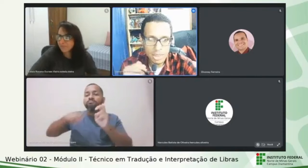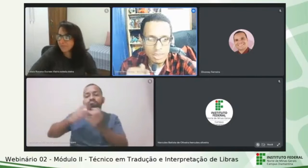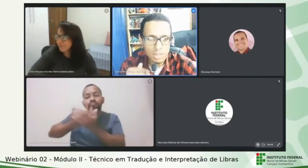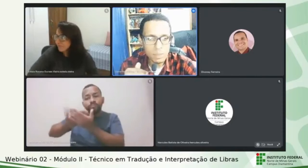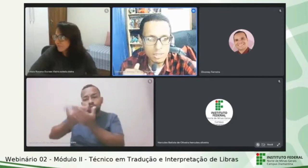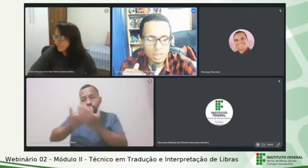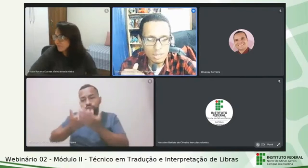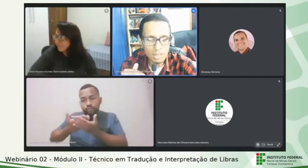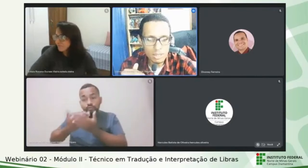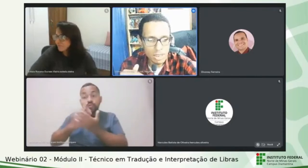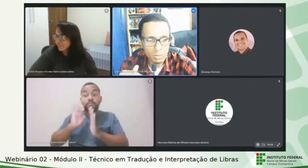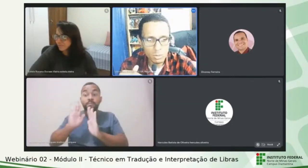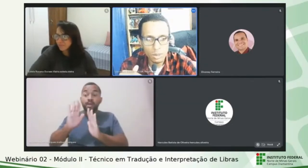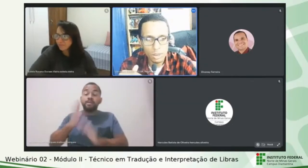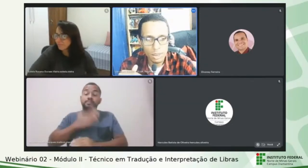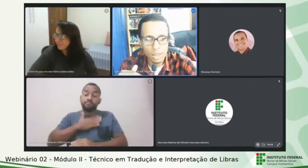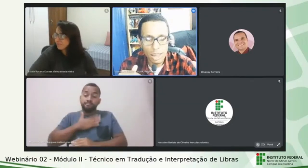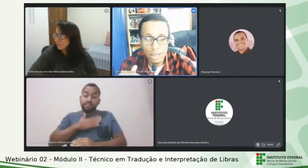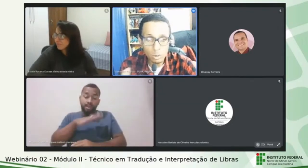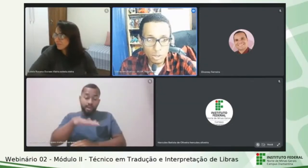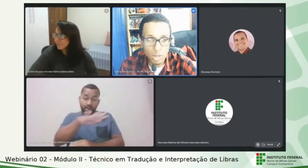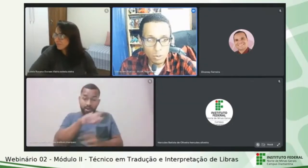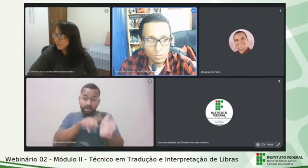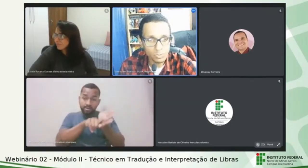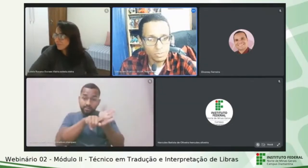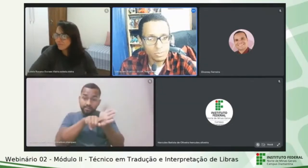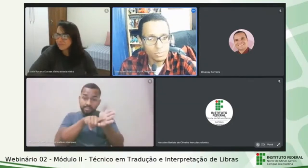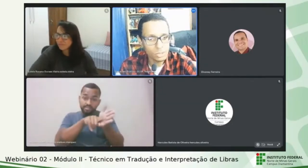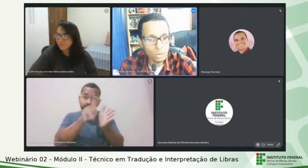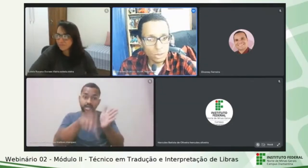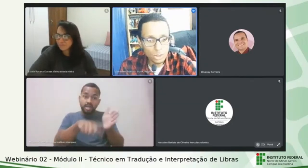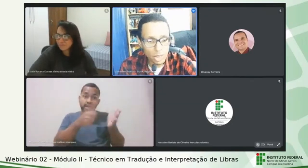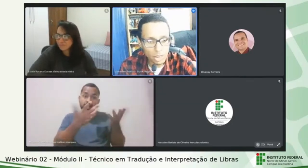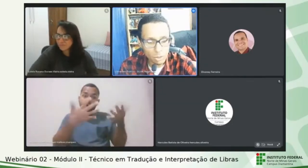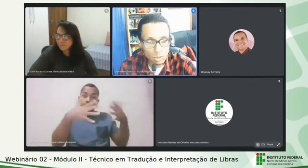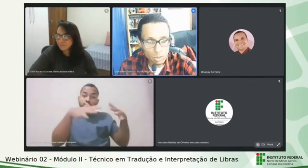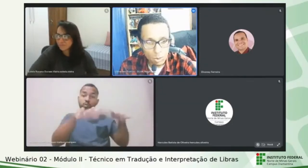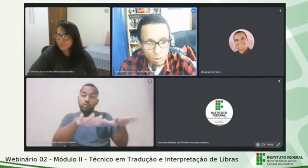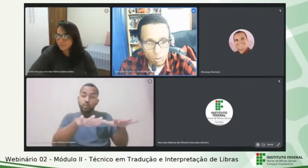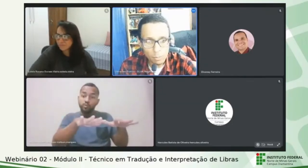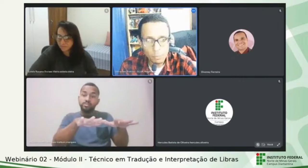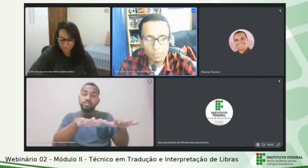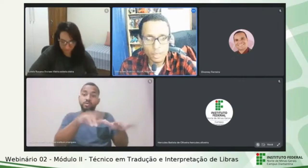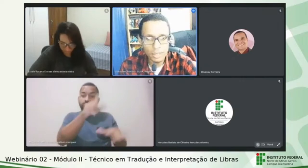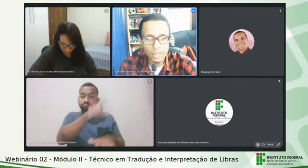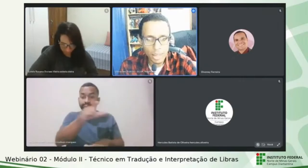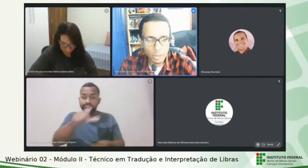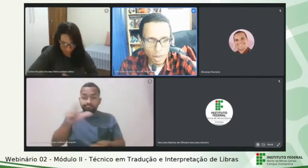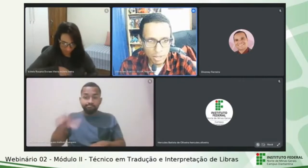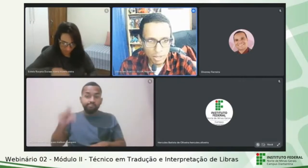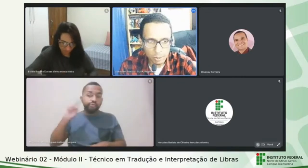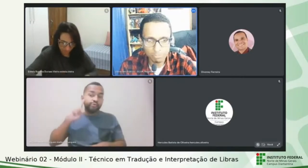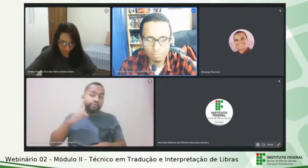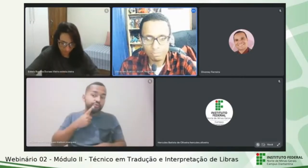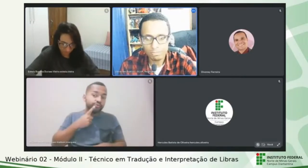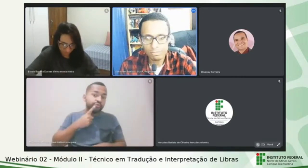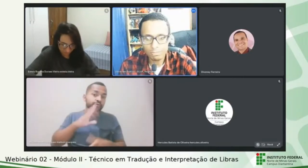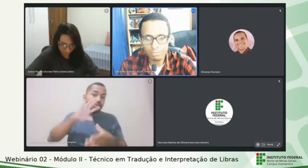a minha linha de pesquisa mesmo é a inclusão do sujeito surdo na